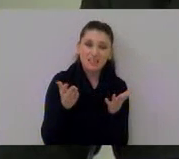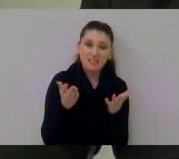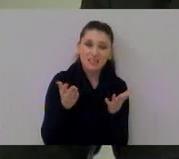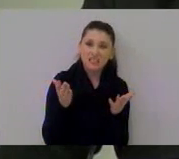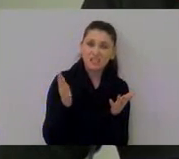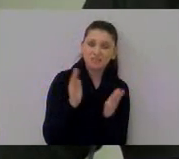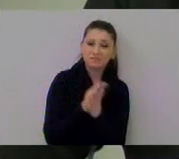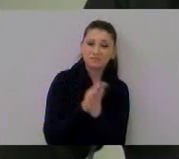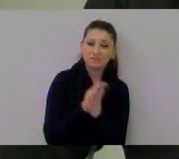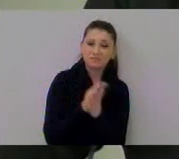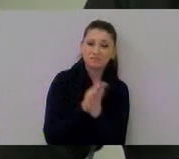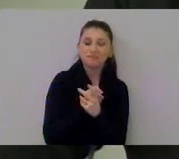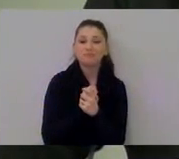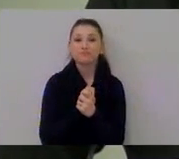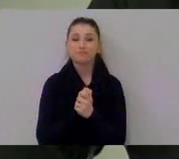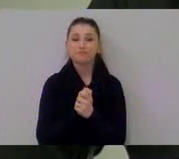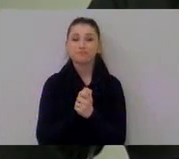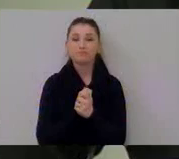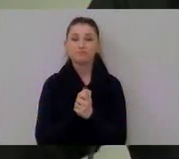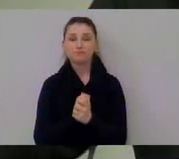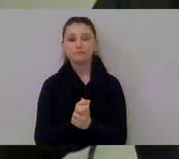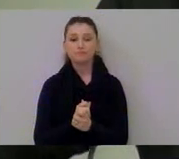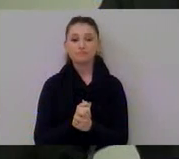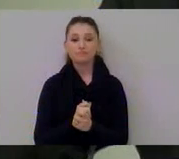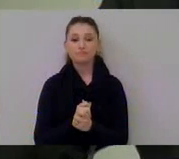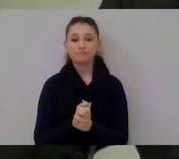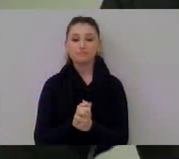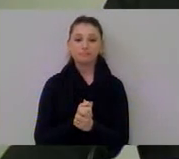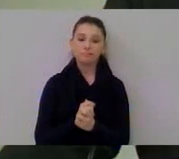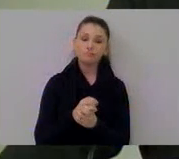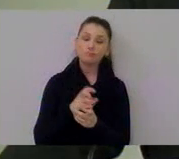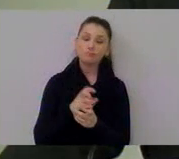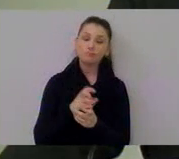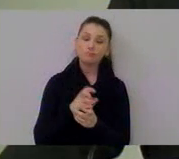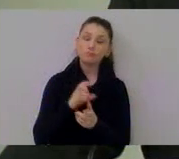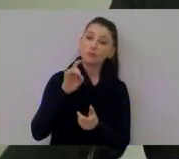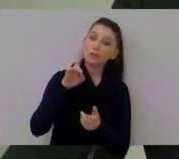adiante. Só que hoje,